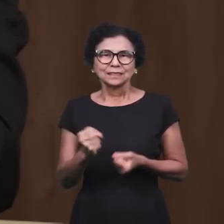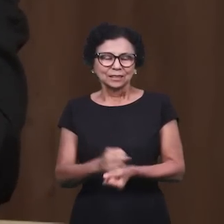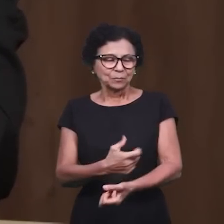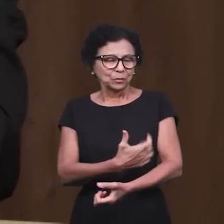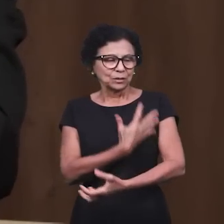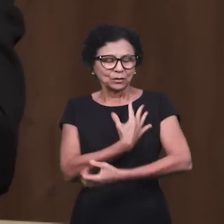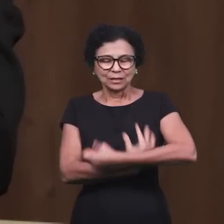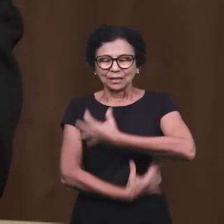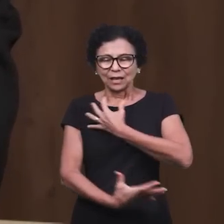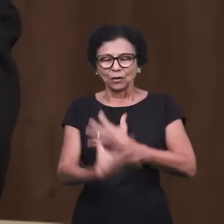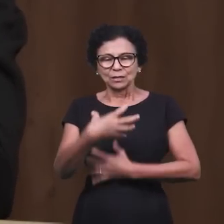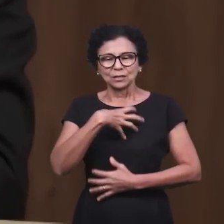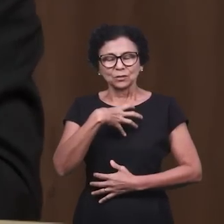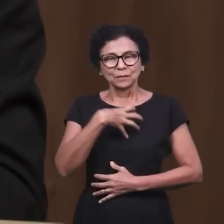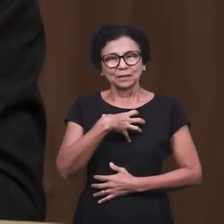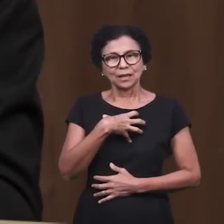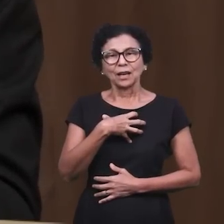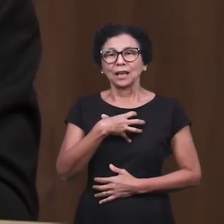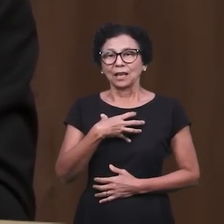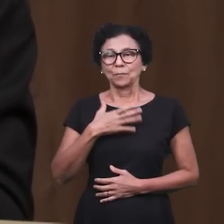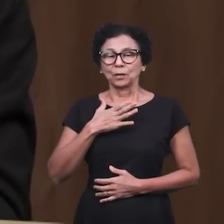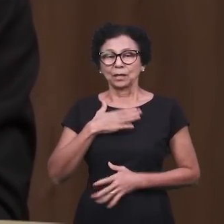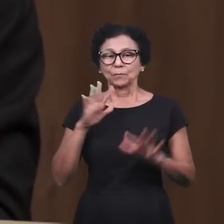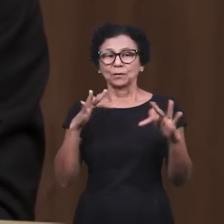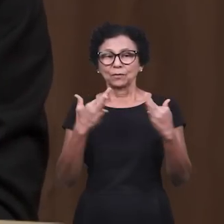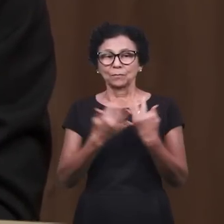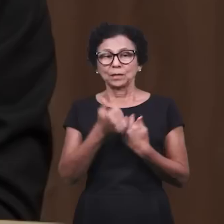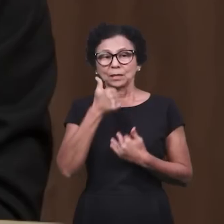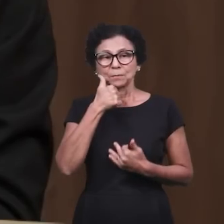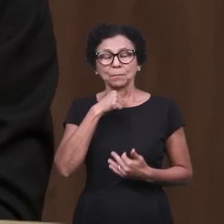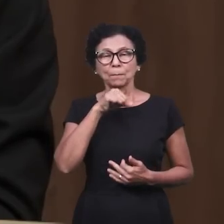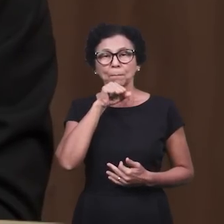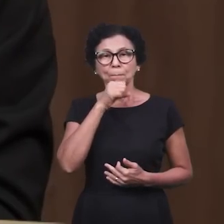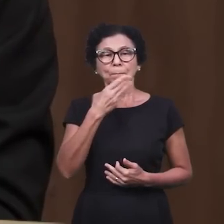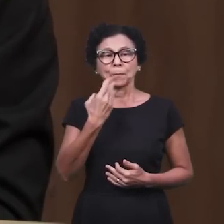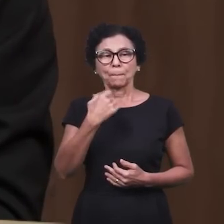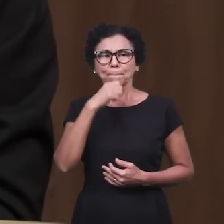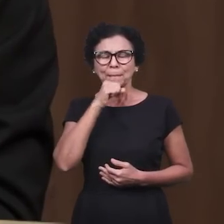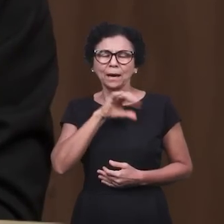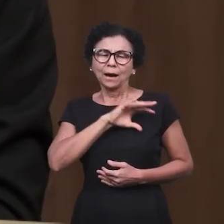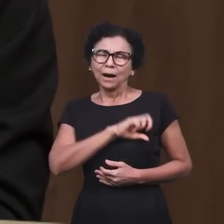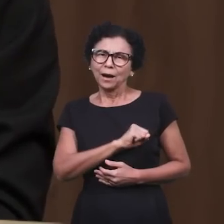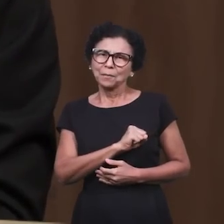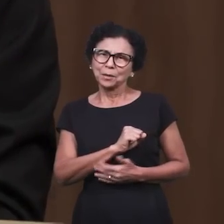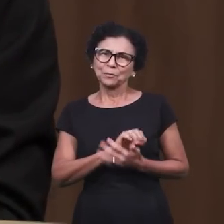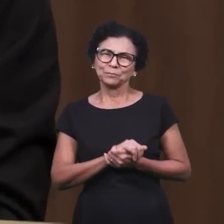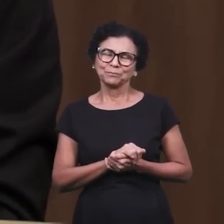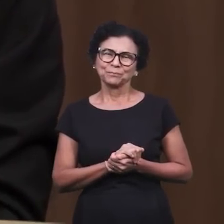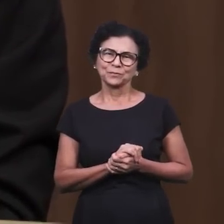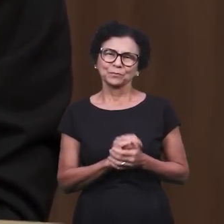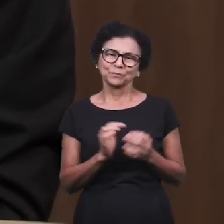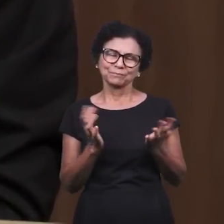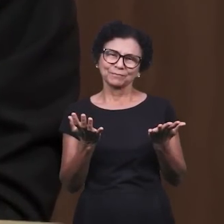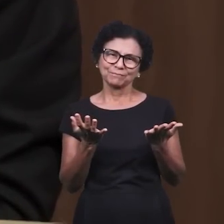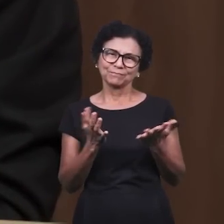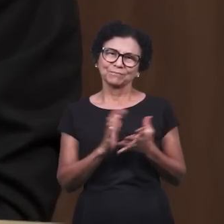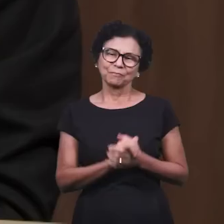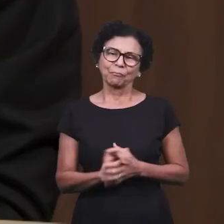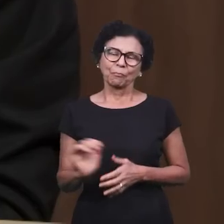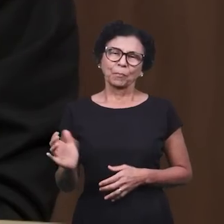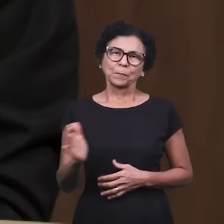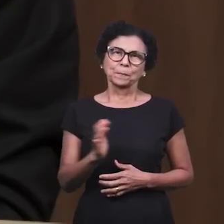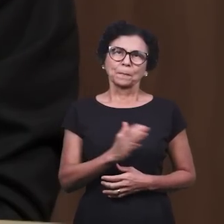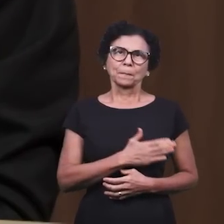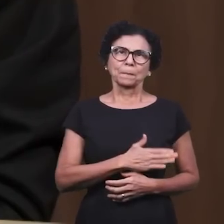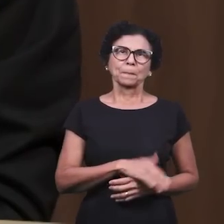a mãe trata bem o pai. Eu tenho uma frase que já falamos algumas vezes em curso de consagração de criança. Assim, um